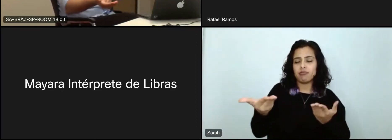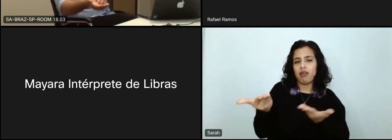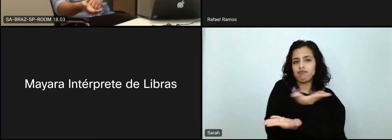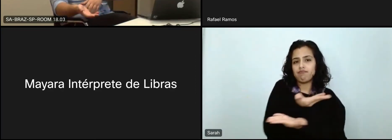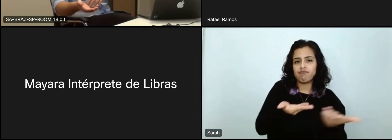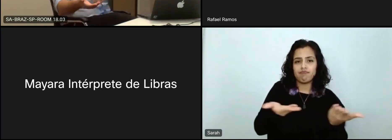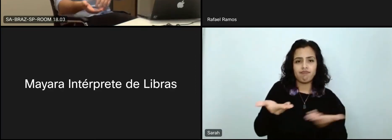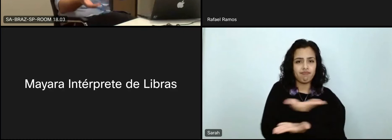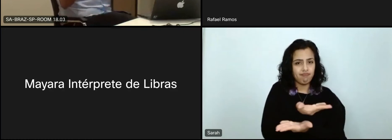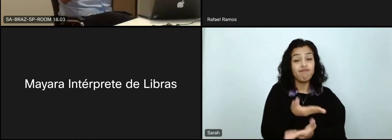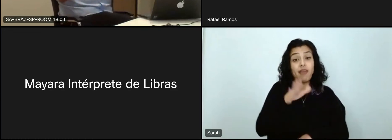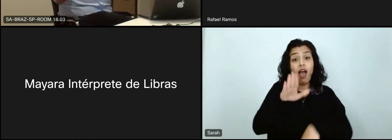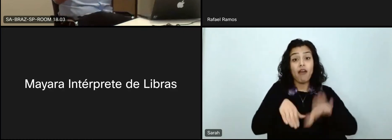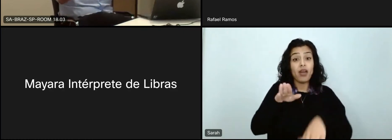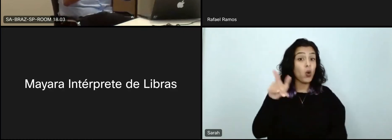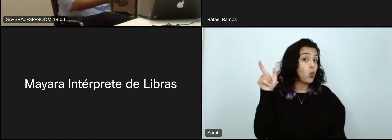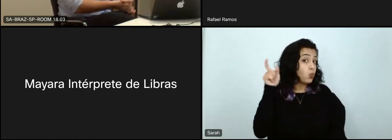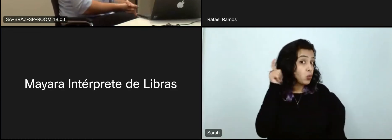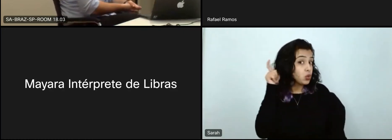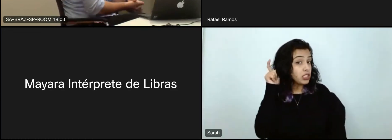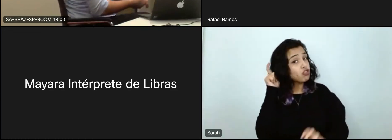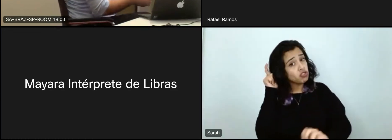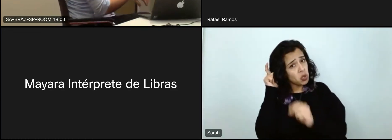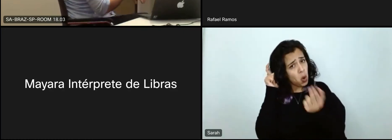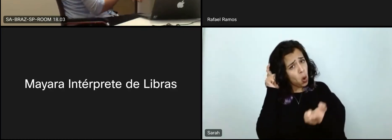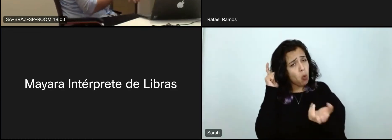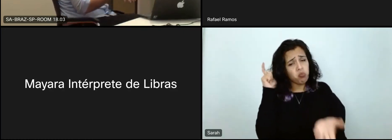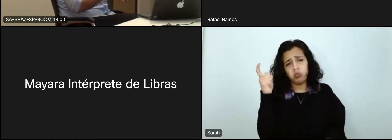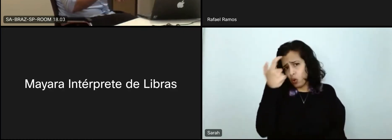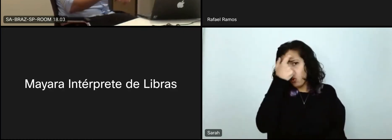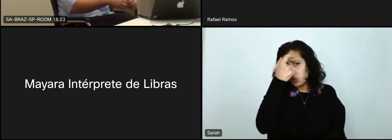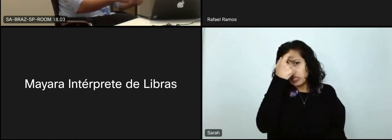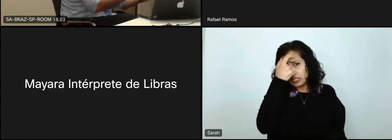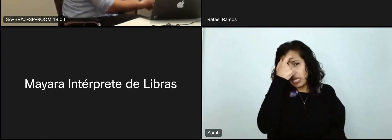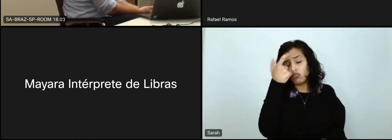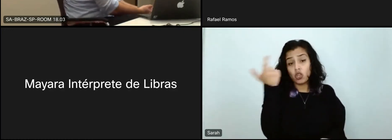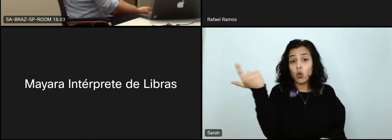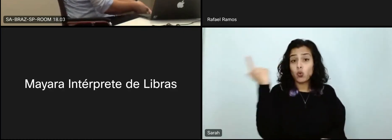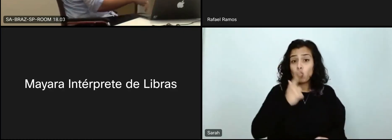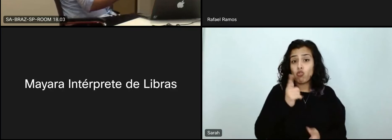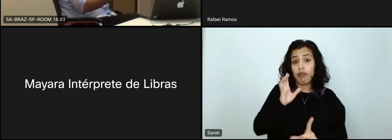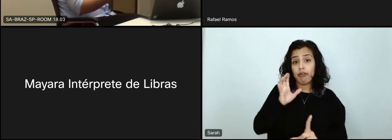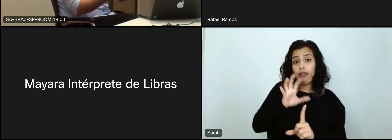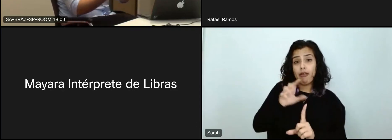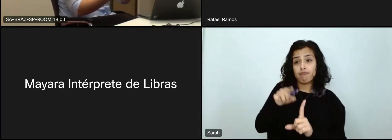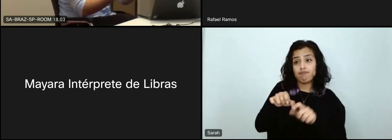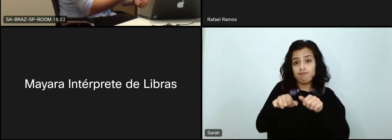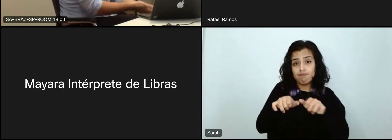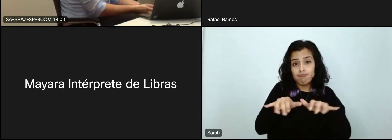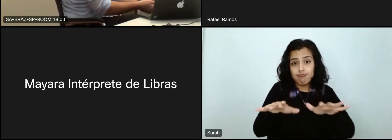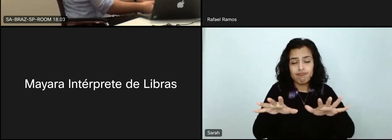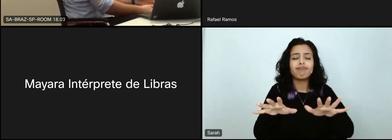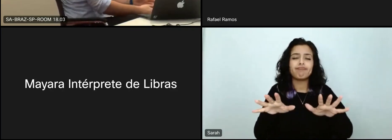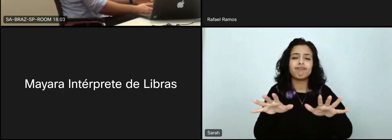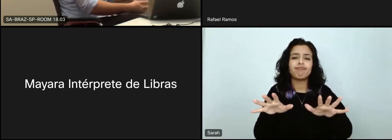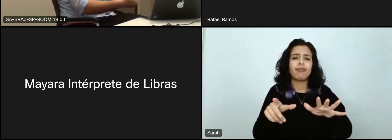ou inconscientemente, tendo o comportamento de rebanho. Né? Então, a gente tem programas que